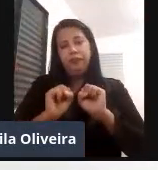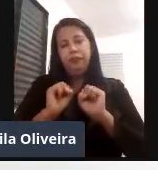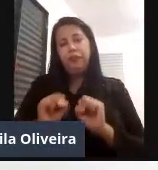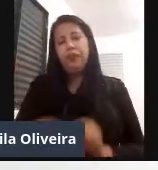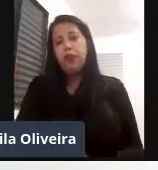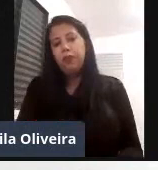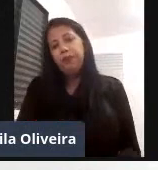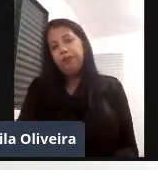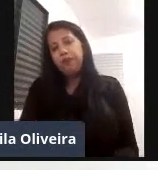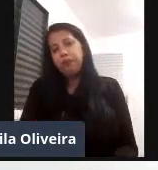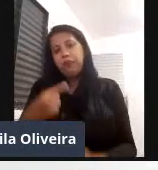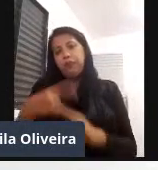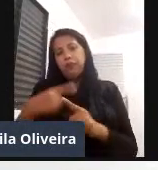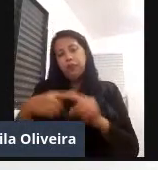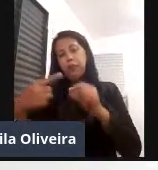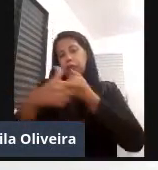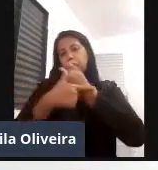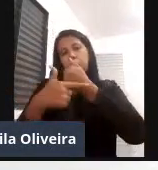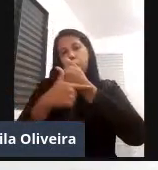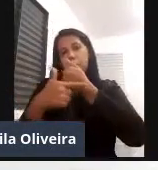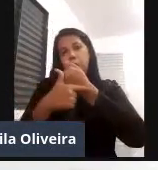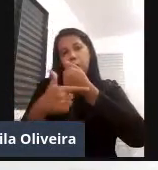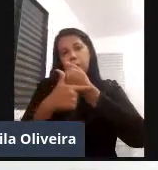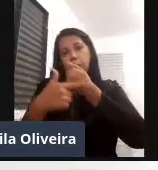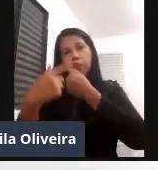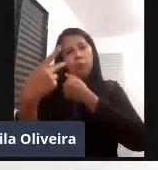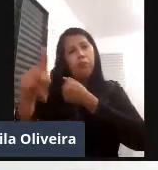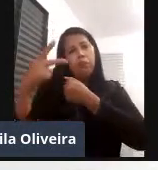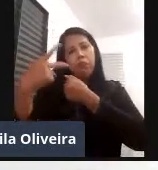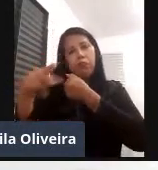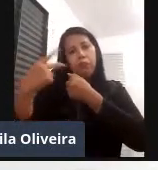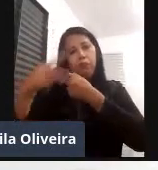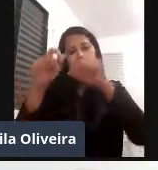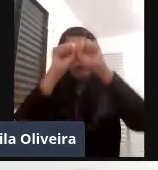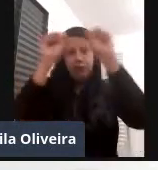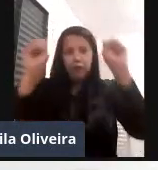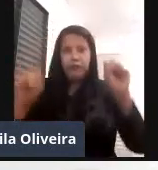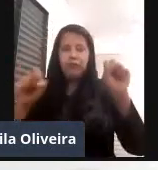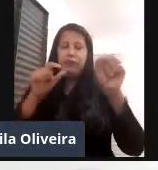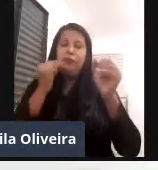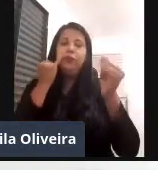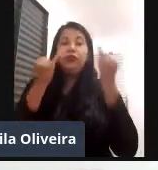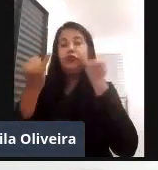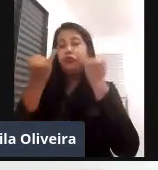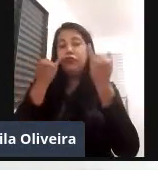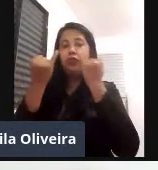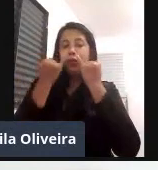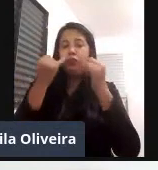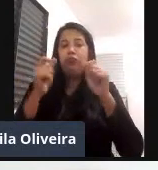papel de indexar esses arquivos, esses materiais para mim.